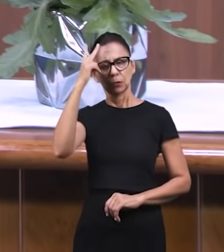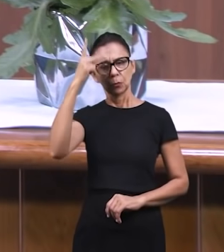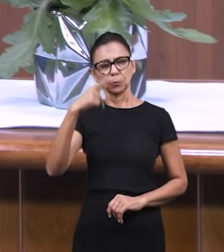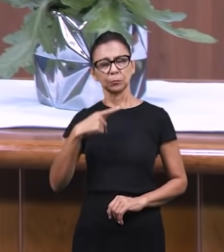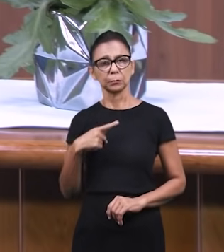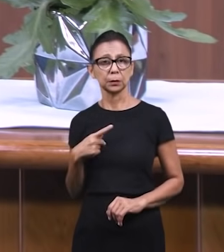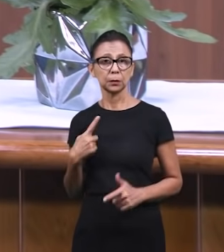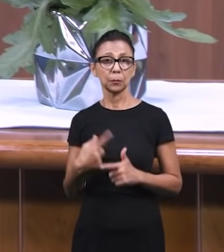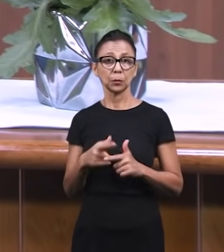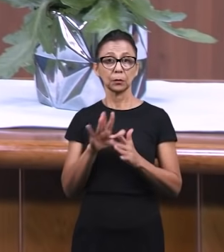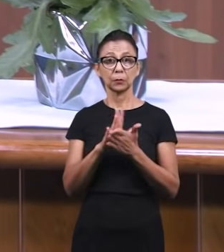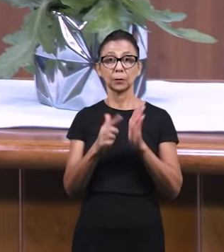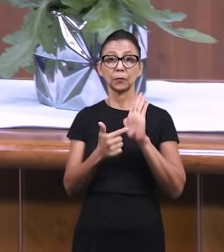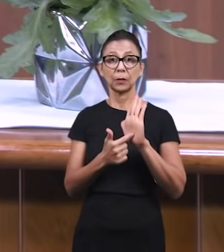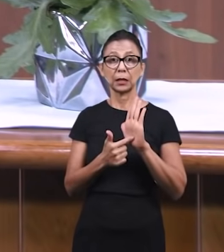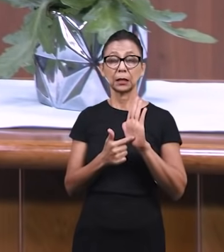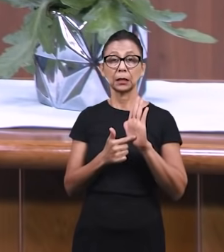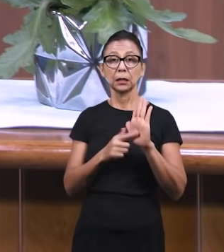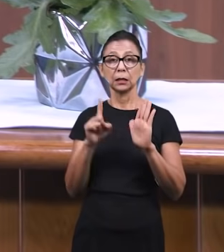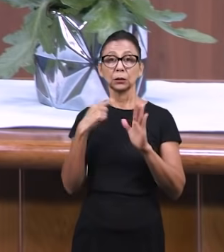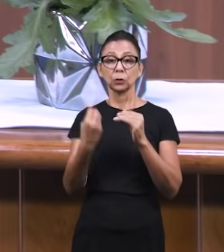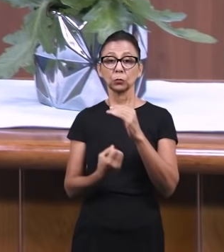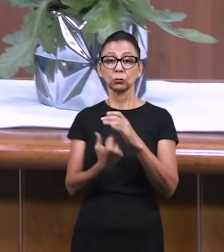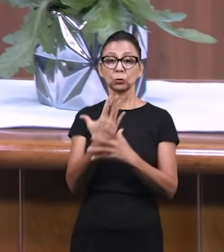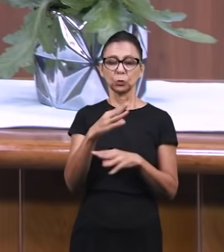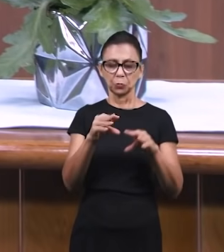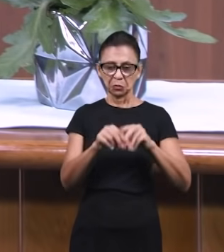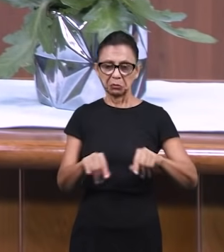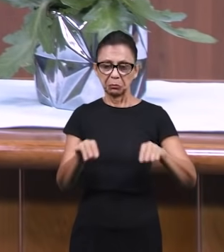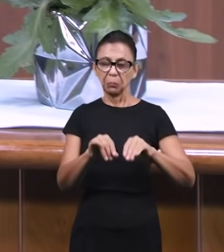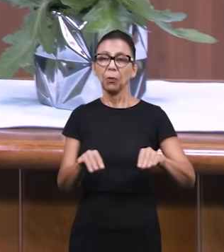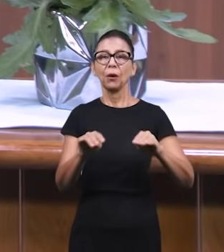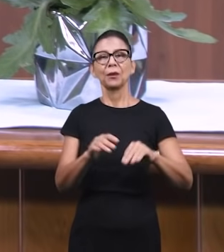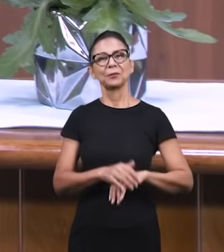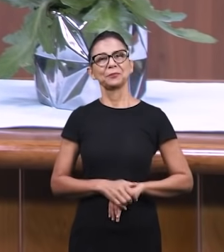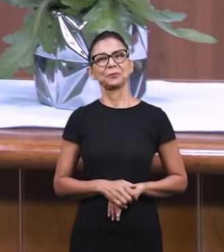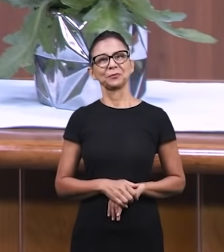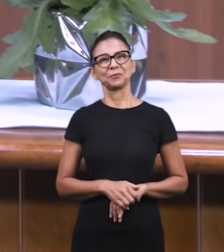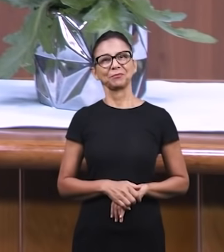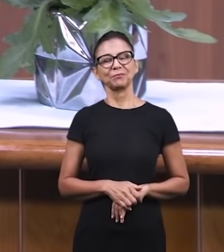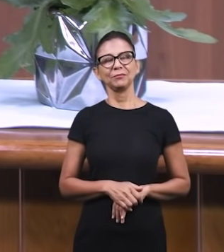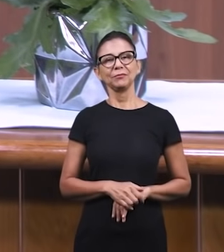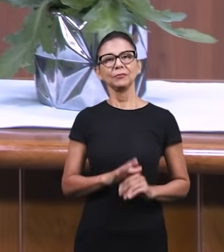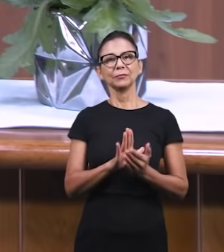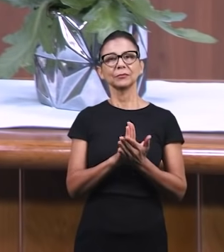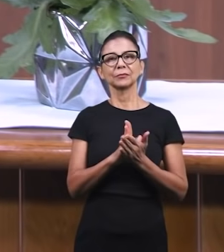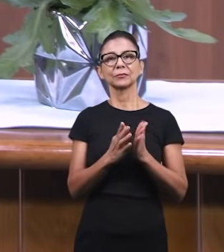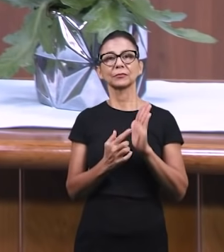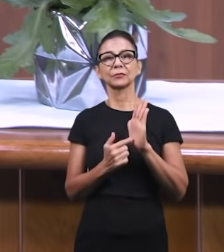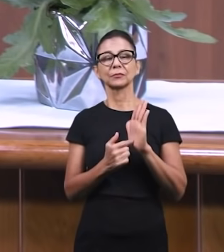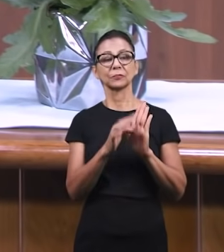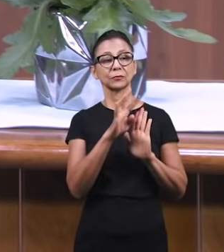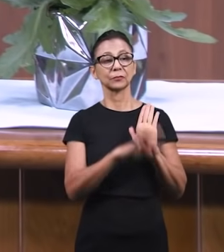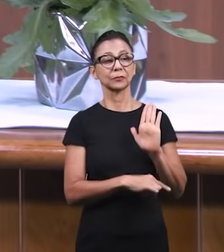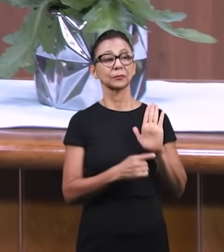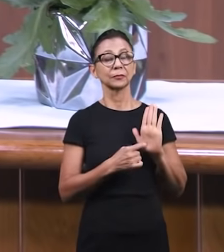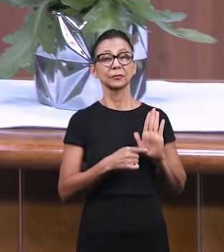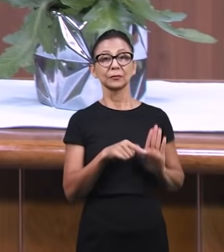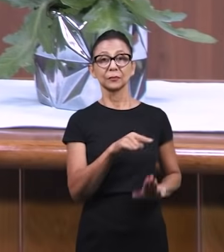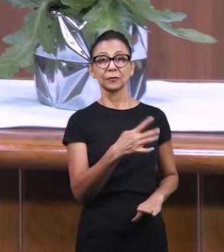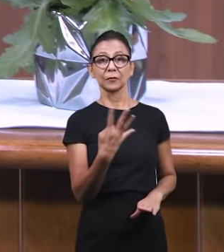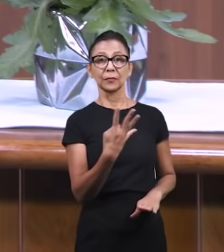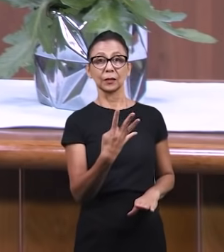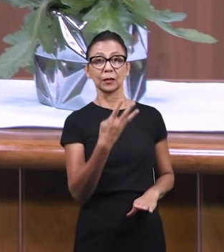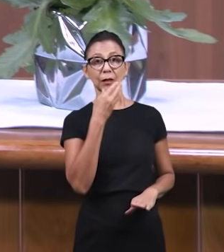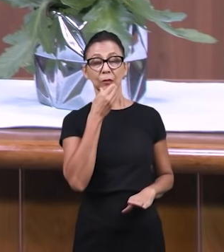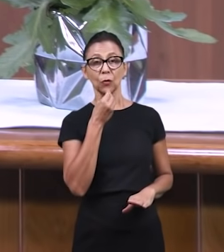nós viemos. Então nós somos barro. Quando a palavra diz assim que eles abriram um buraco para que Jesus estivesse ali,